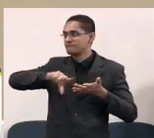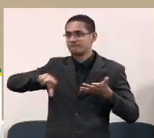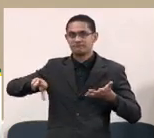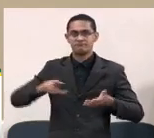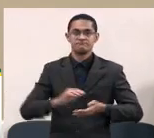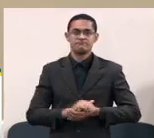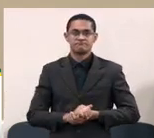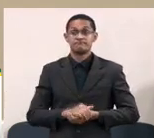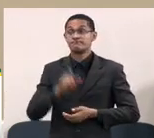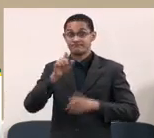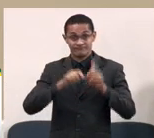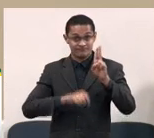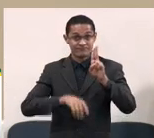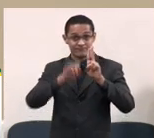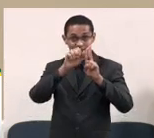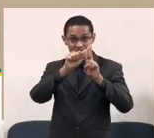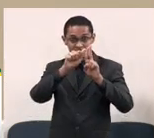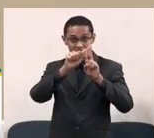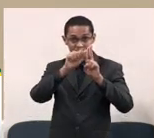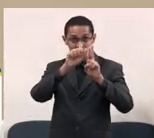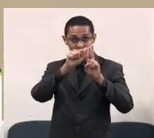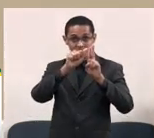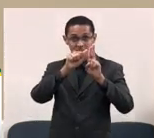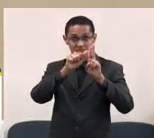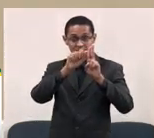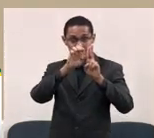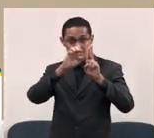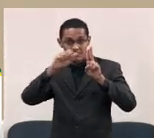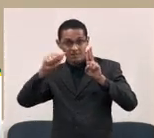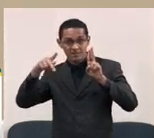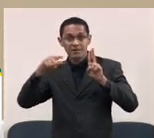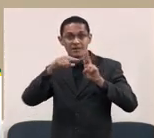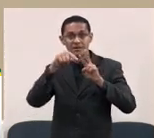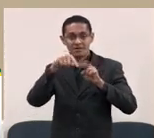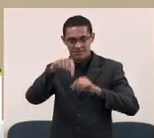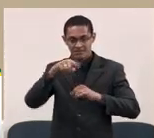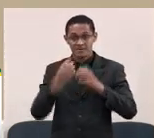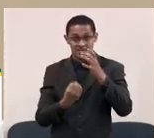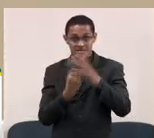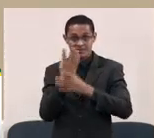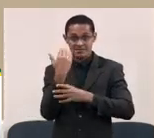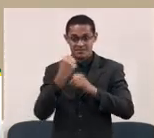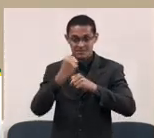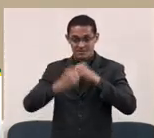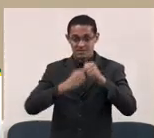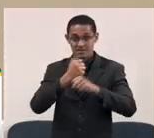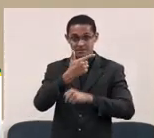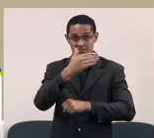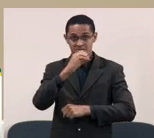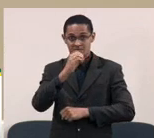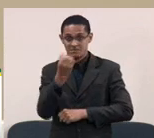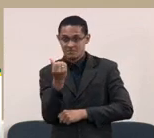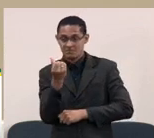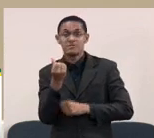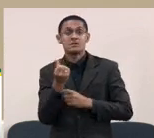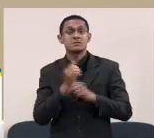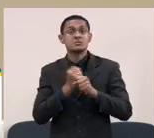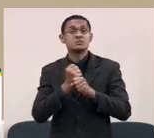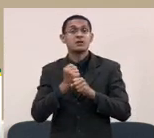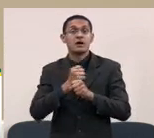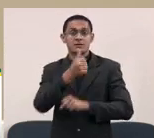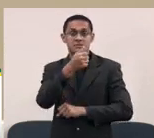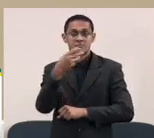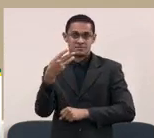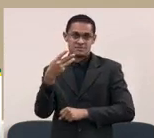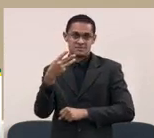nossa querida Universidade do Estado do Amapá, criada por essa casa em 2006, hoje ela tem 13 anos.